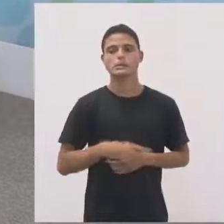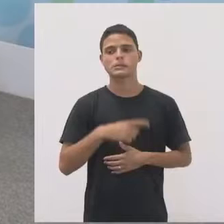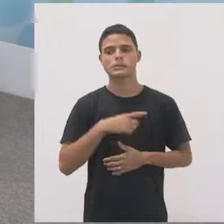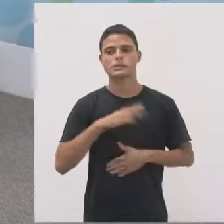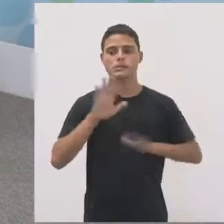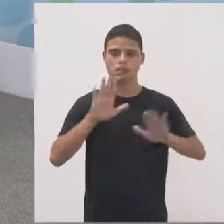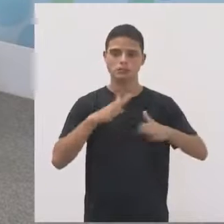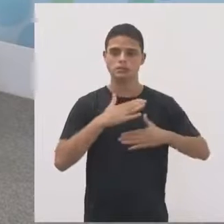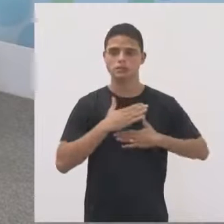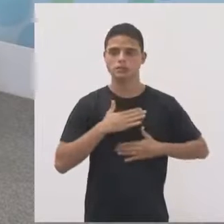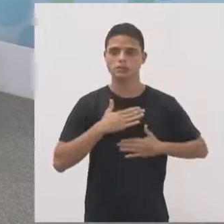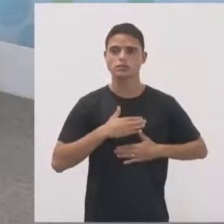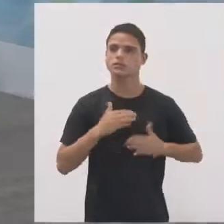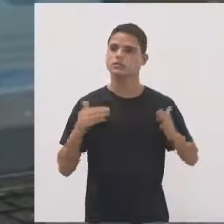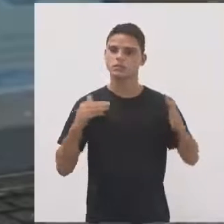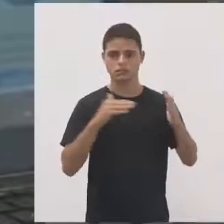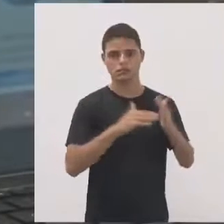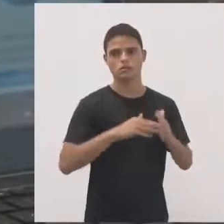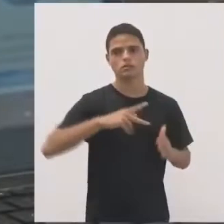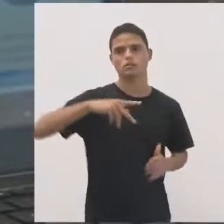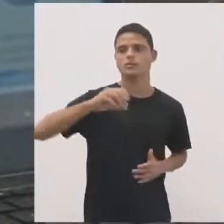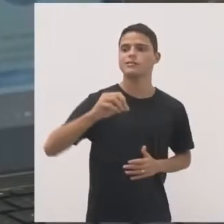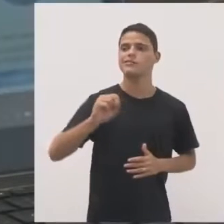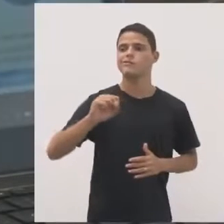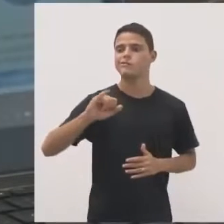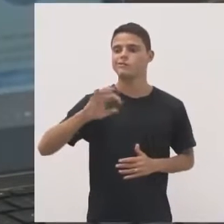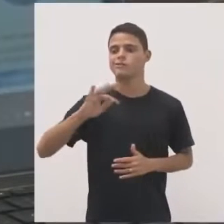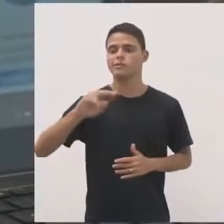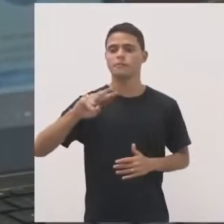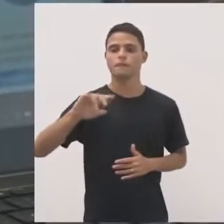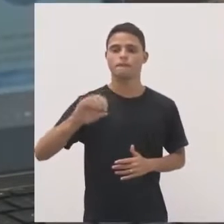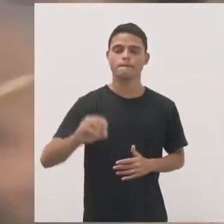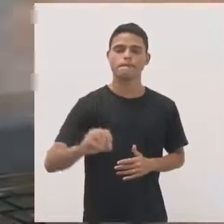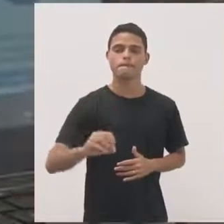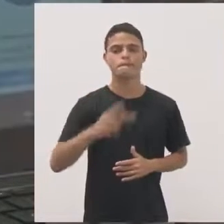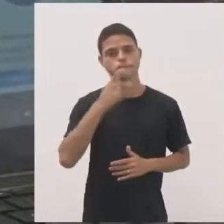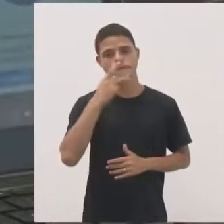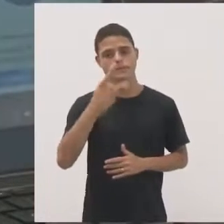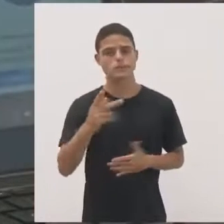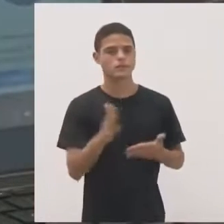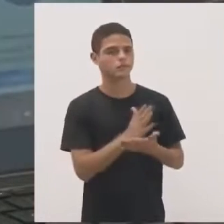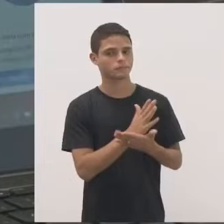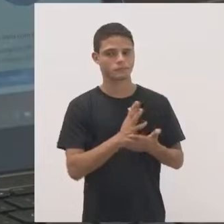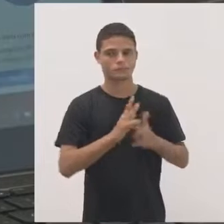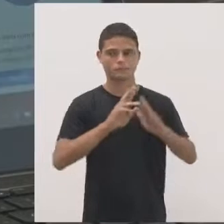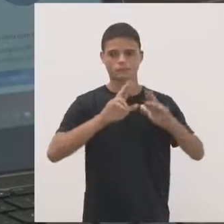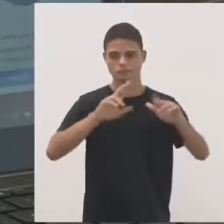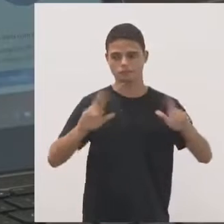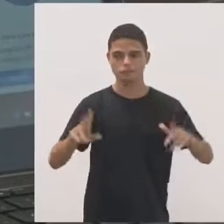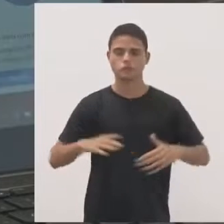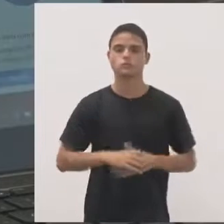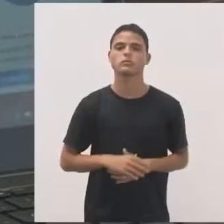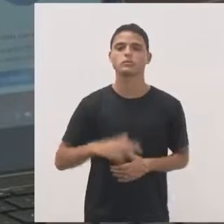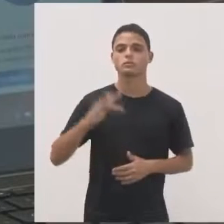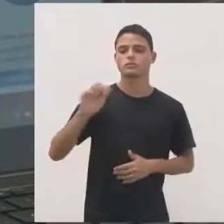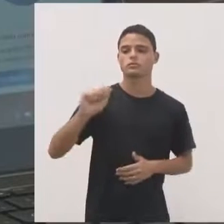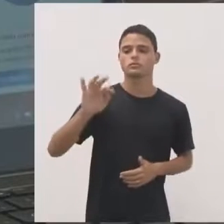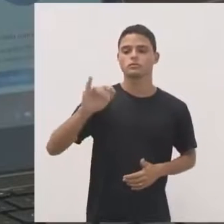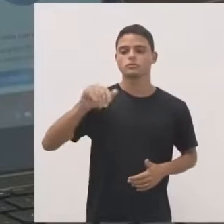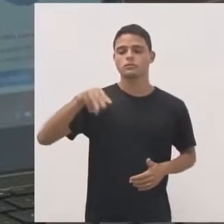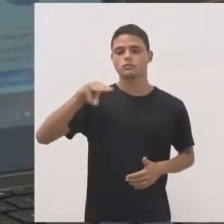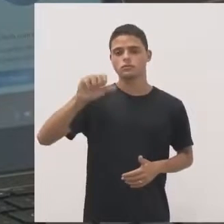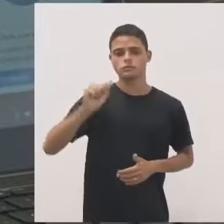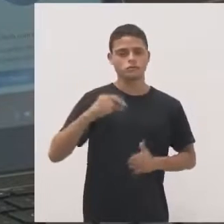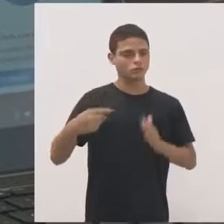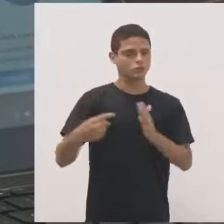Depende. Deixa chegar na positivo que a gente conversa sobre esse e-mail aí. Porque a gente vai falar de Azure, vai falar de umas coisas mais... A Fátima perguntou, tem como resetar